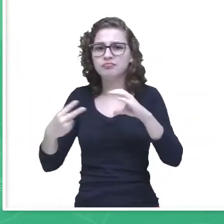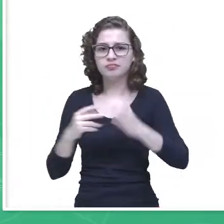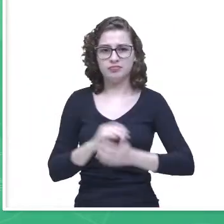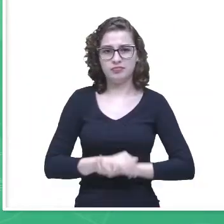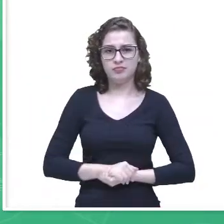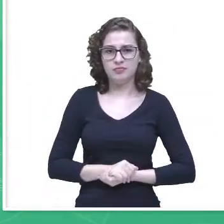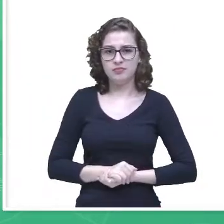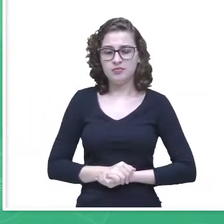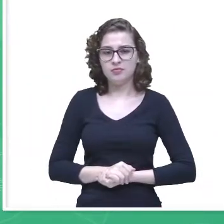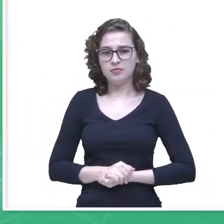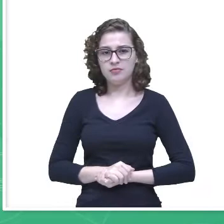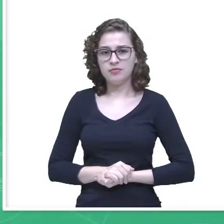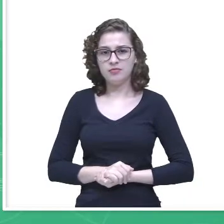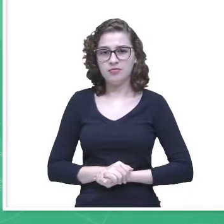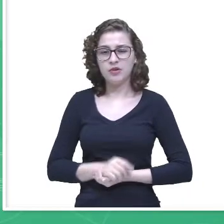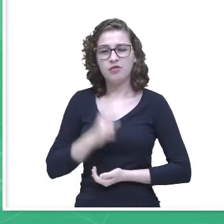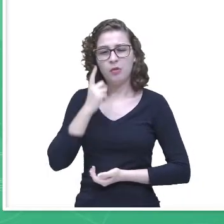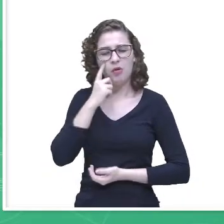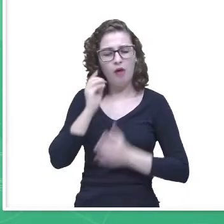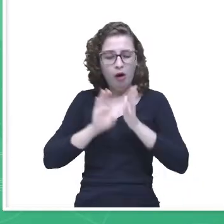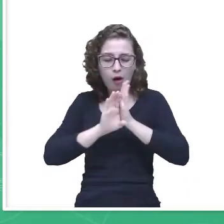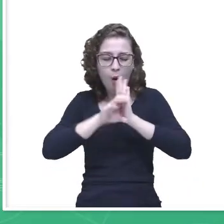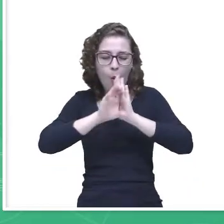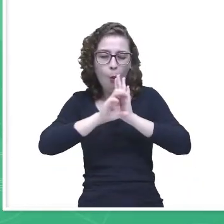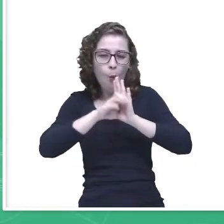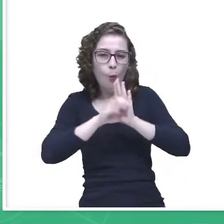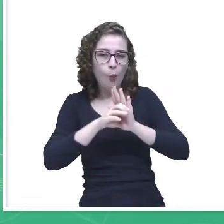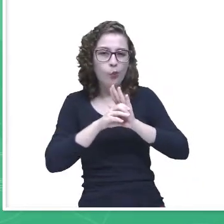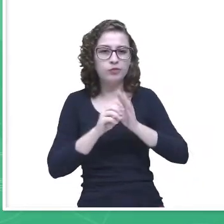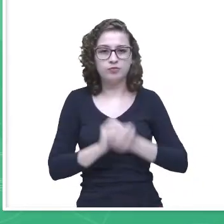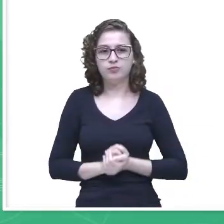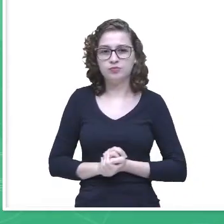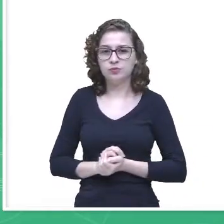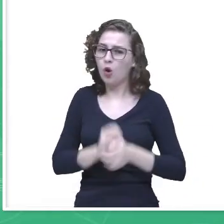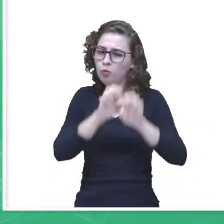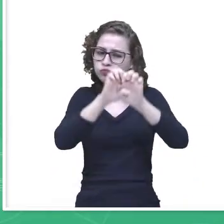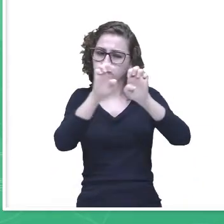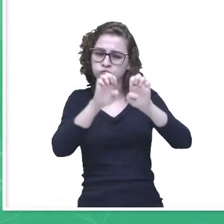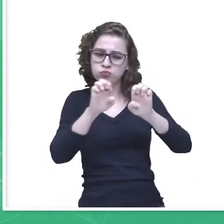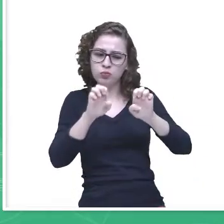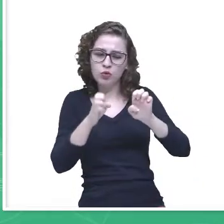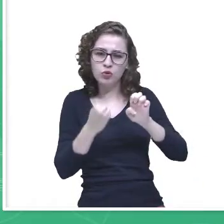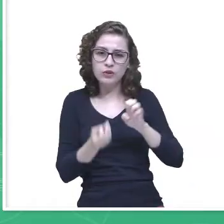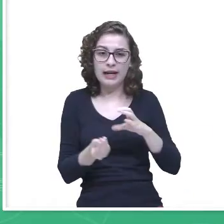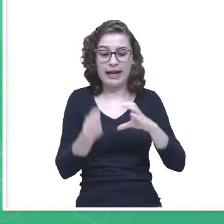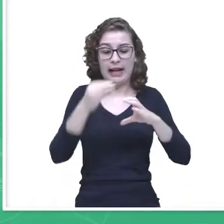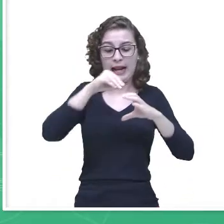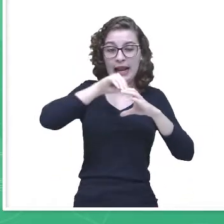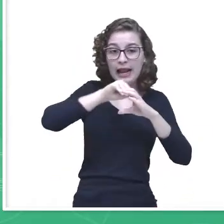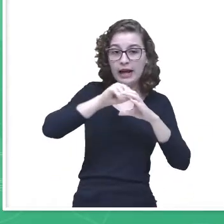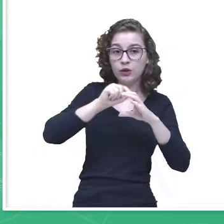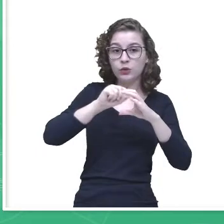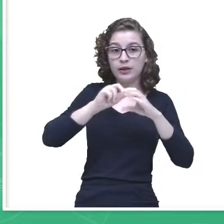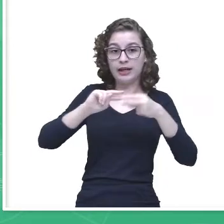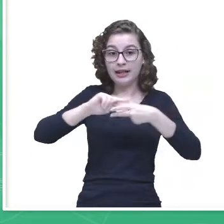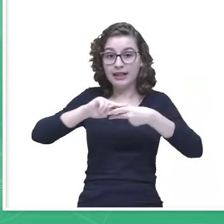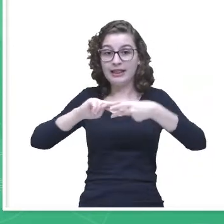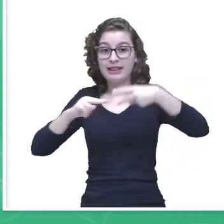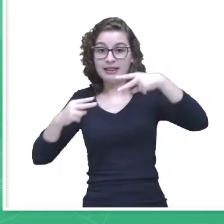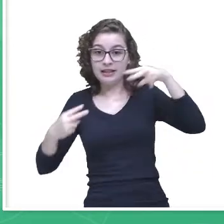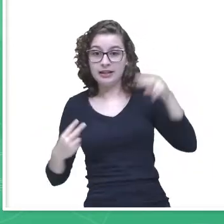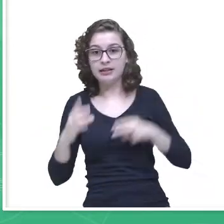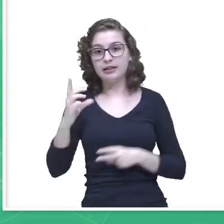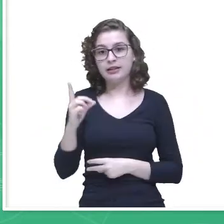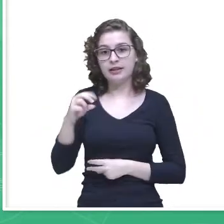cromossomos? Então, vamos dar uma olhada nesse conceito aqui. São estruturas compostas de DNA